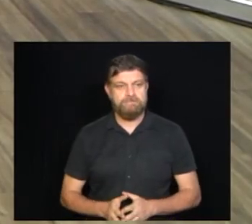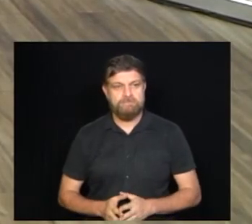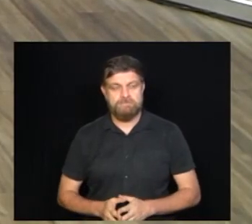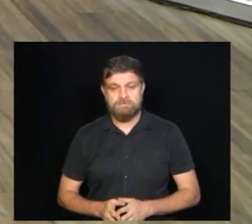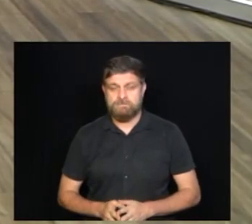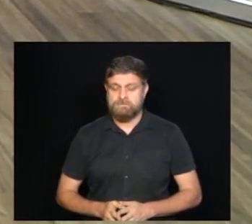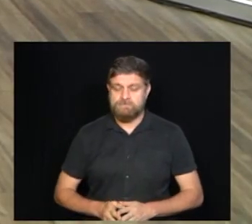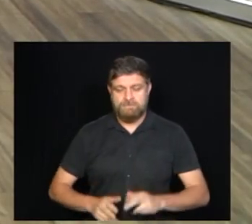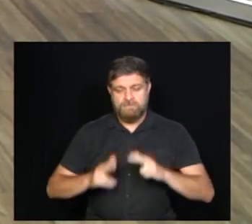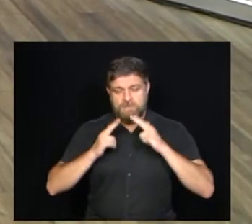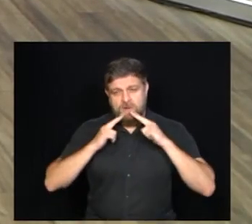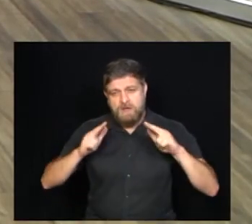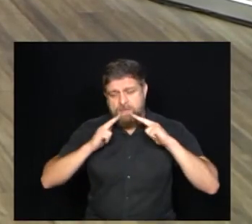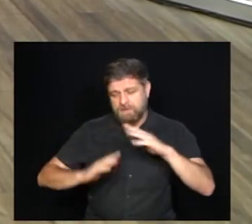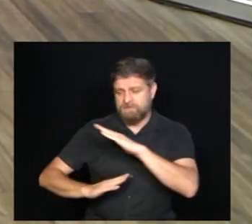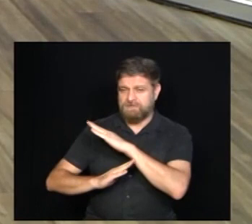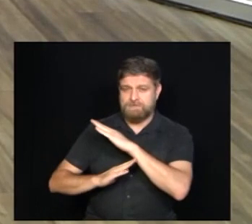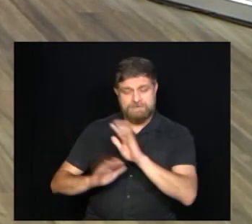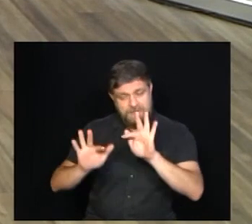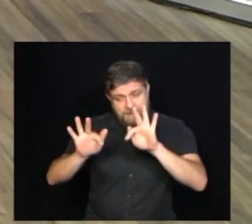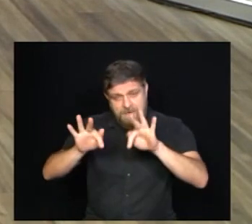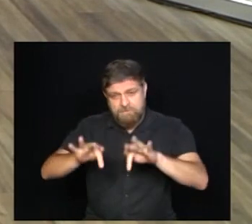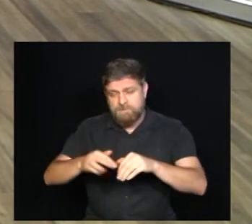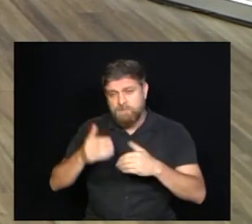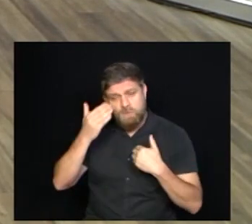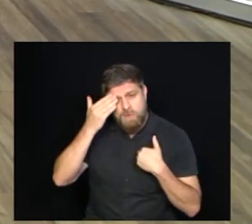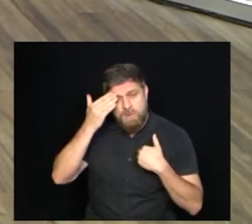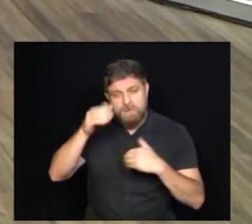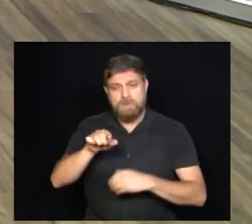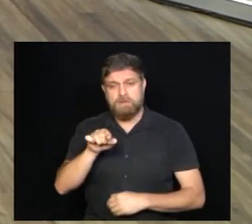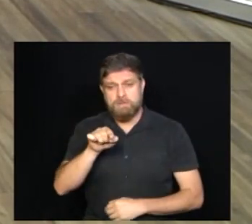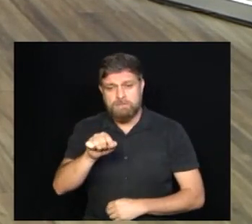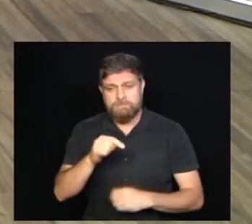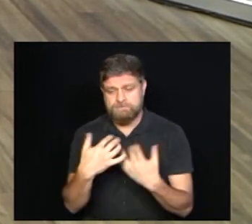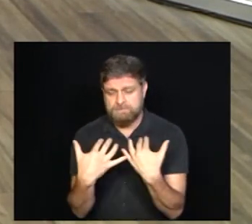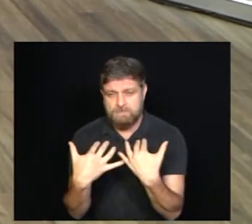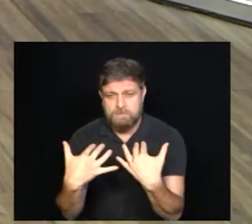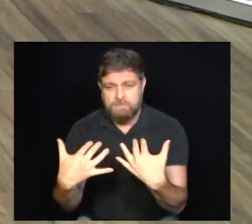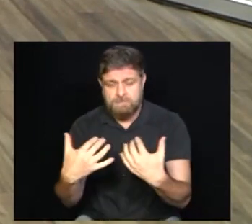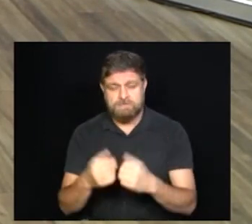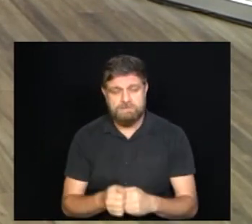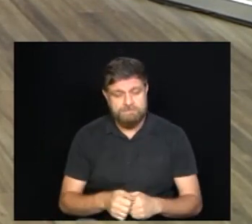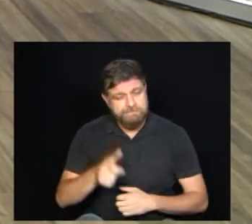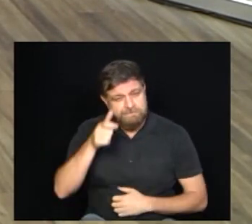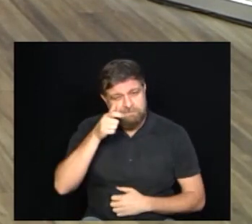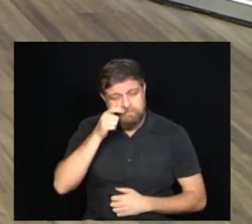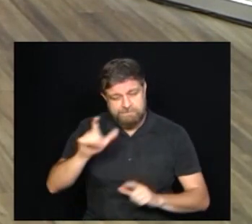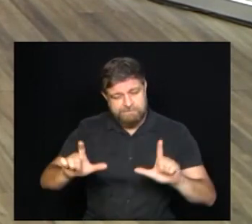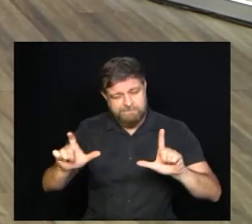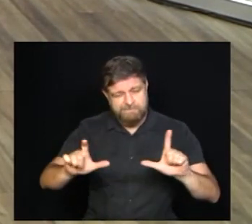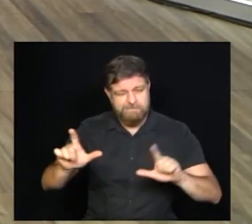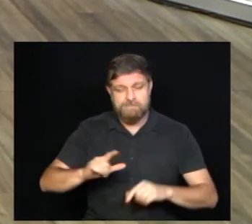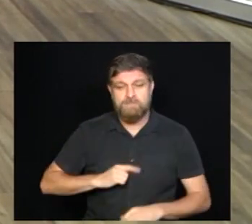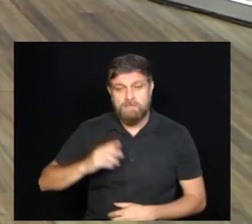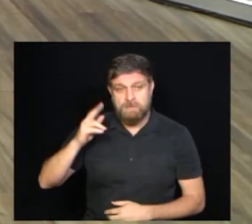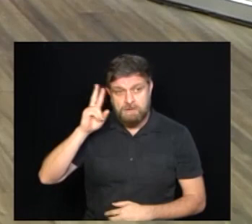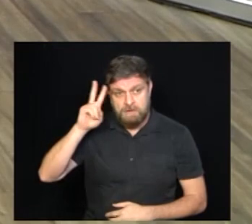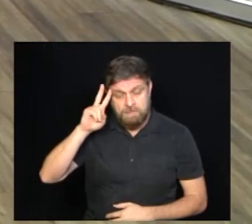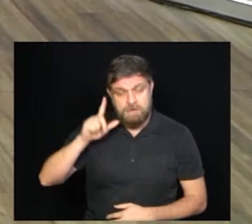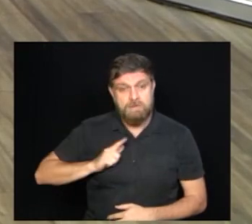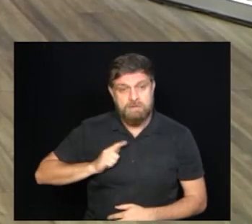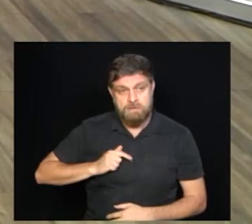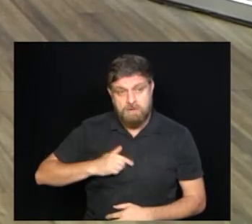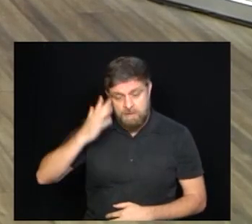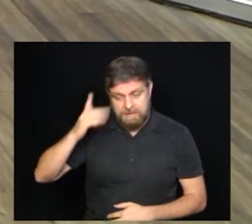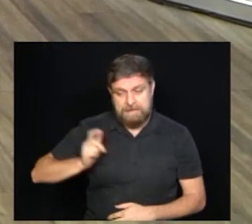E o Câmara Notícia fica por aqui. Muito obrigado pela sua companhia, pela sua audiência. Lembrando que amanhã nós temos